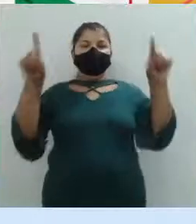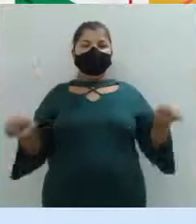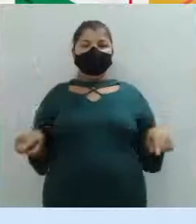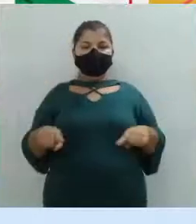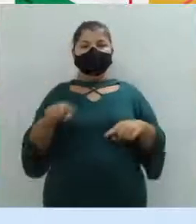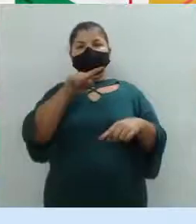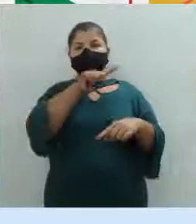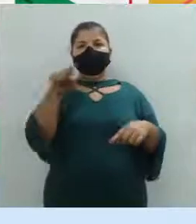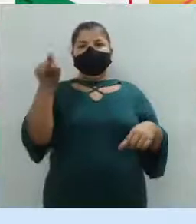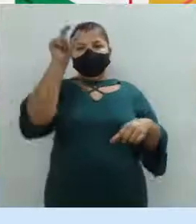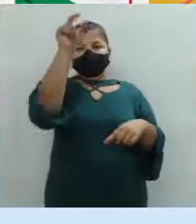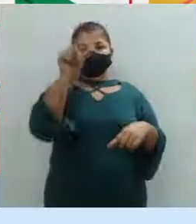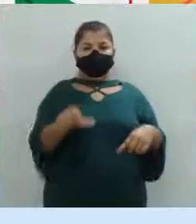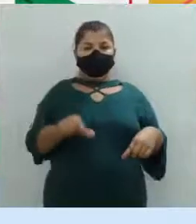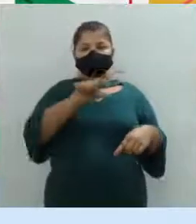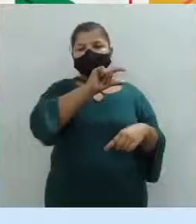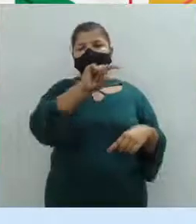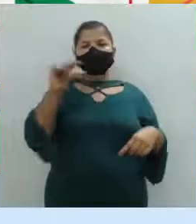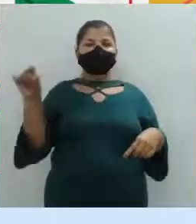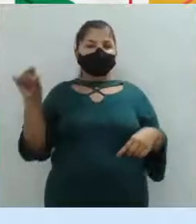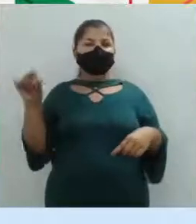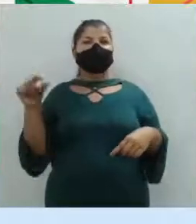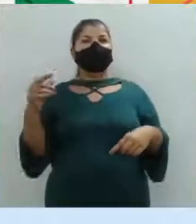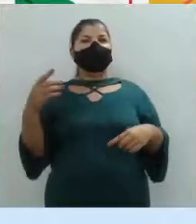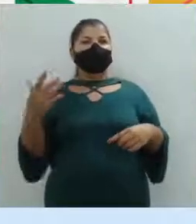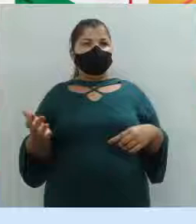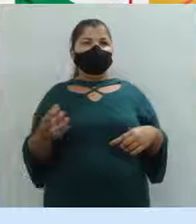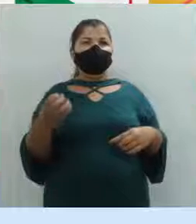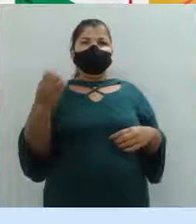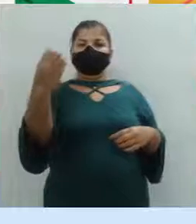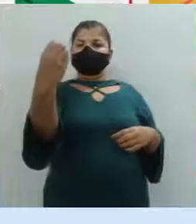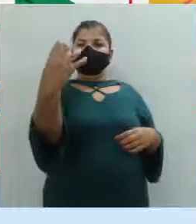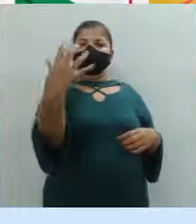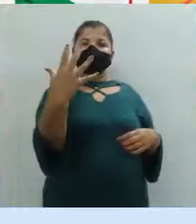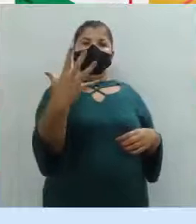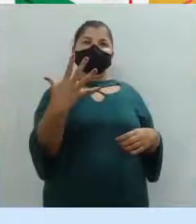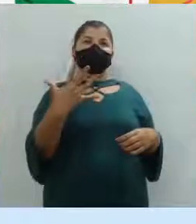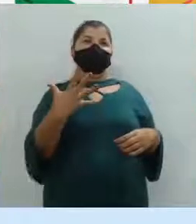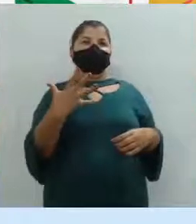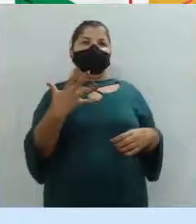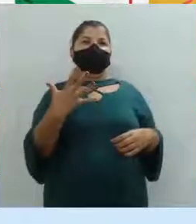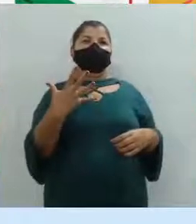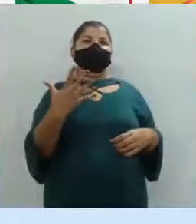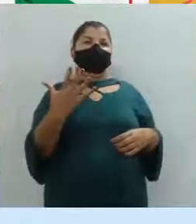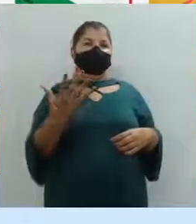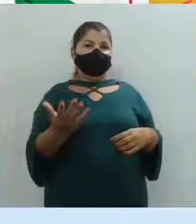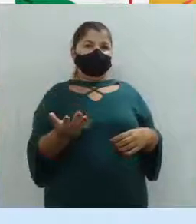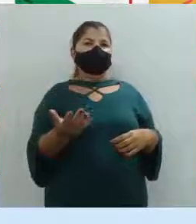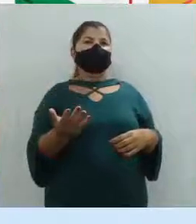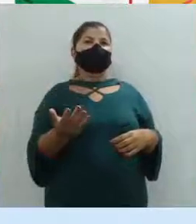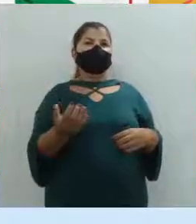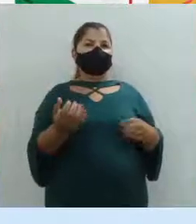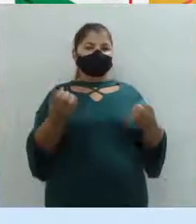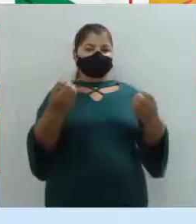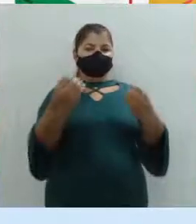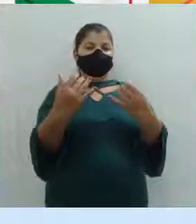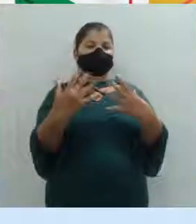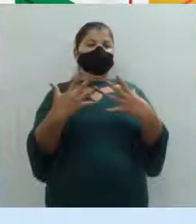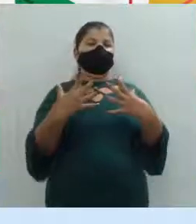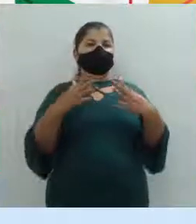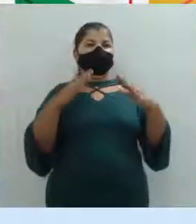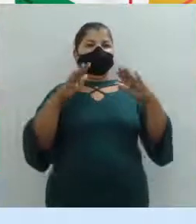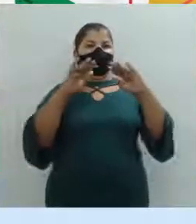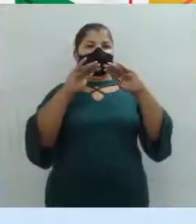uma cruz, né? Rasgou a parede para formar uma cruz, deixando a luminosidade de fora entrar no ambiente interno,